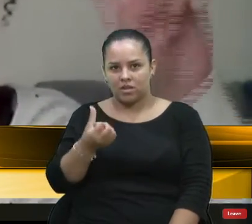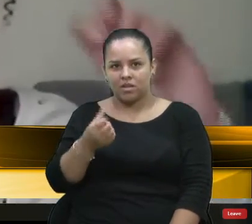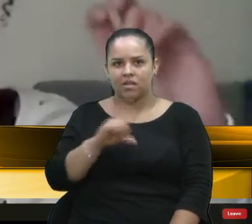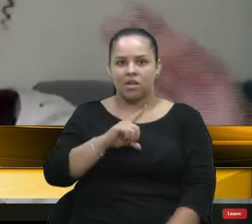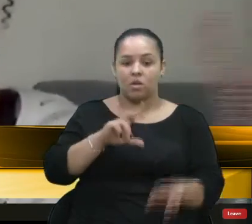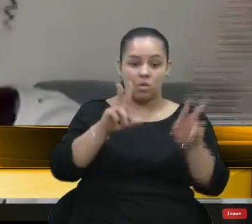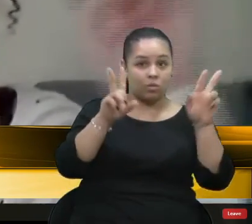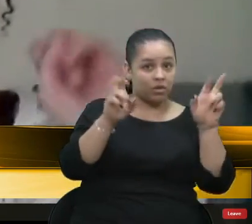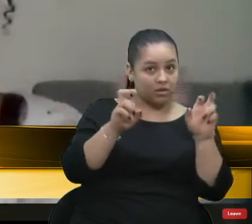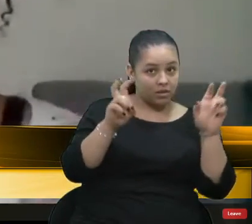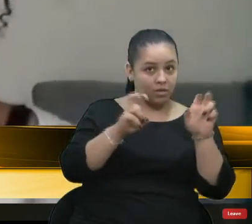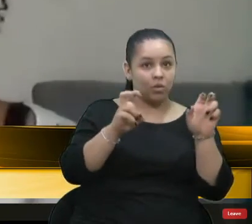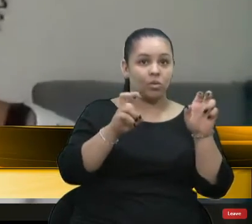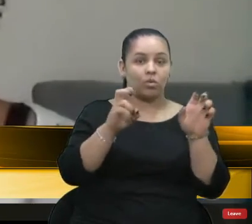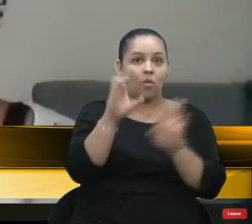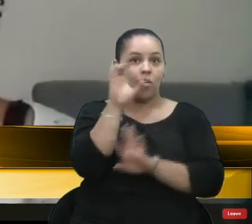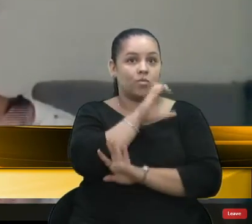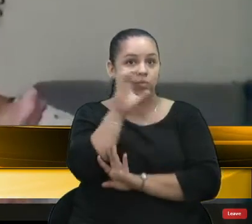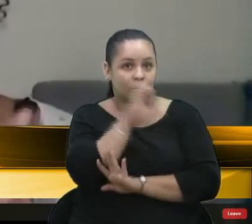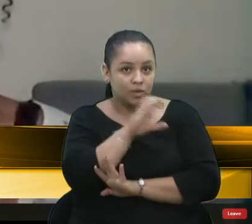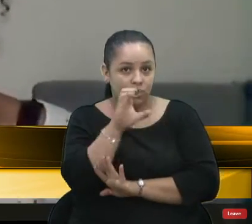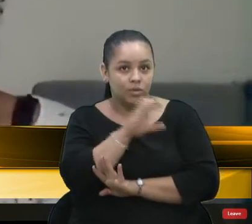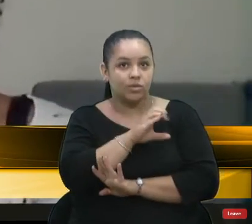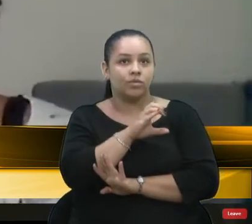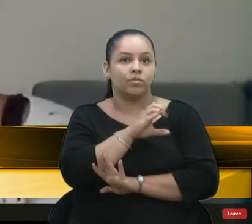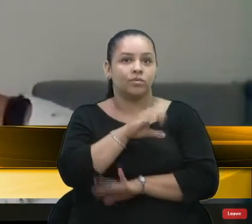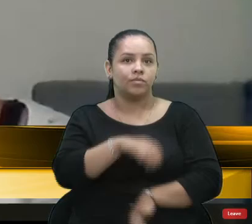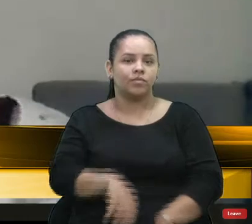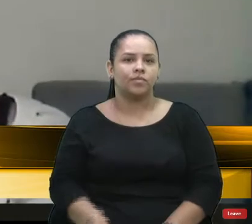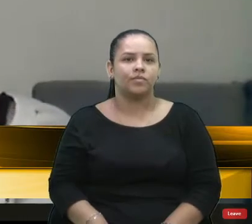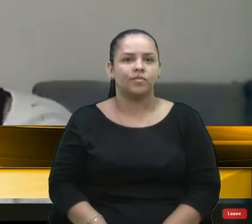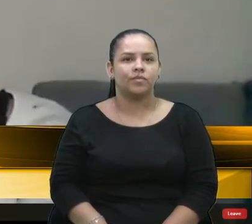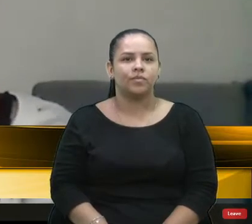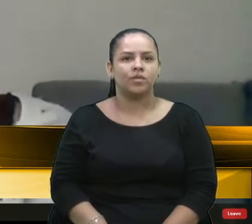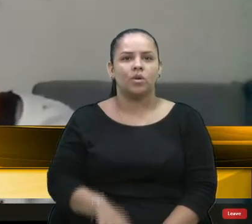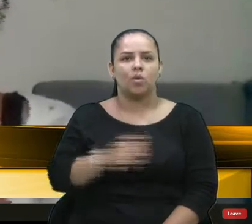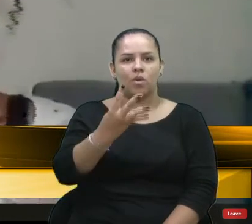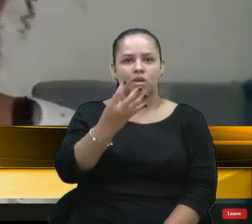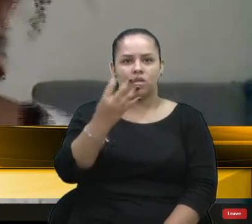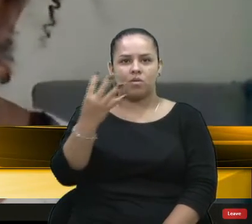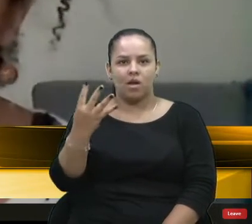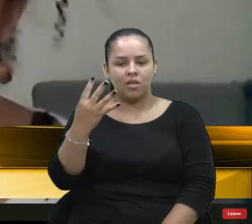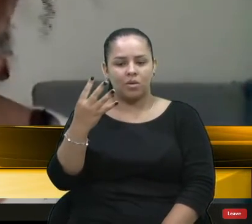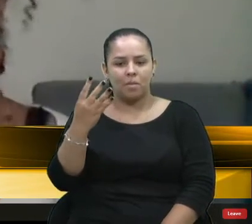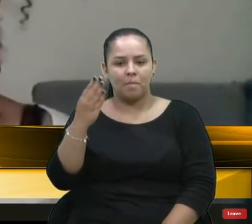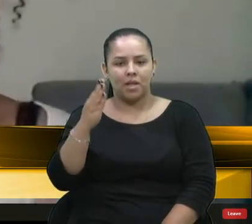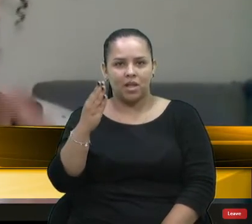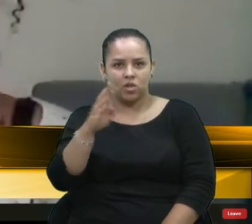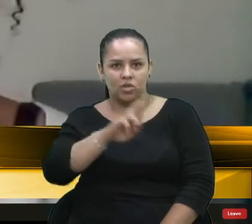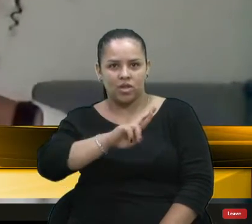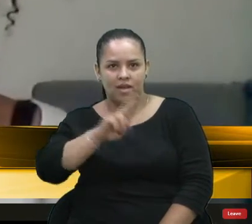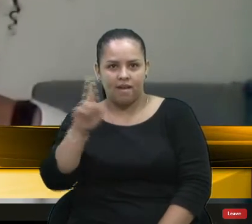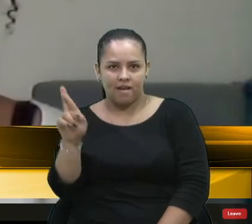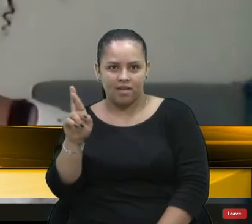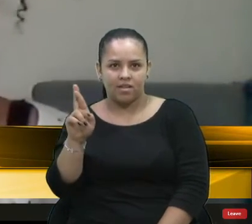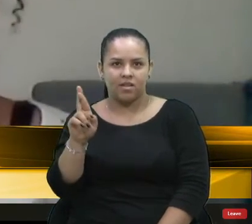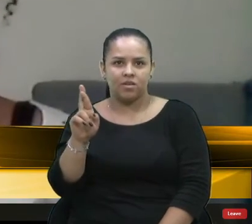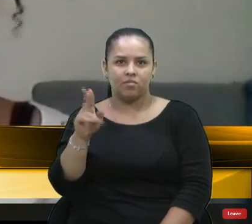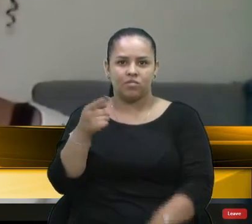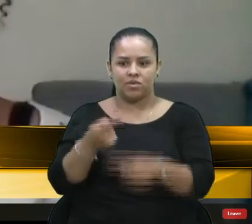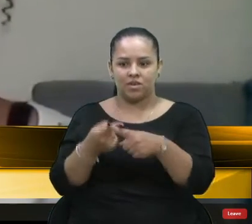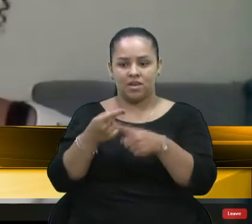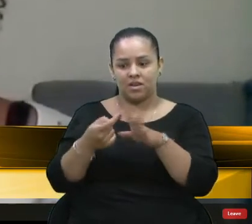auxílio emergencial, bem entre aspas, de 44 bilhões, sendo que anteriormente, quando o auxílio emergencial estava